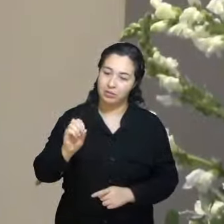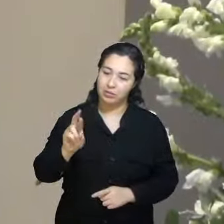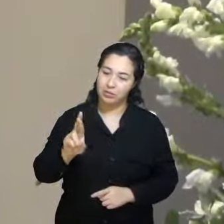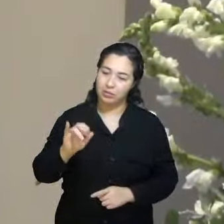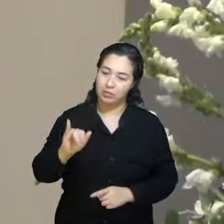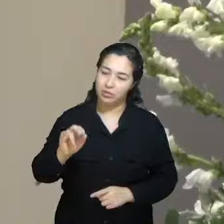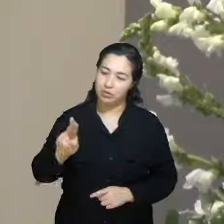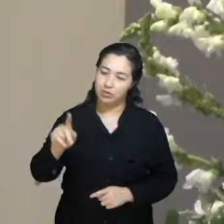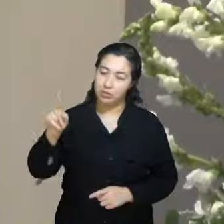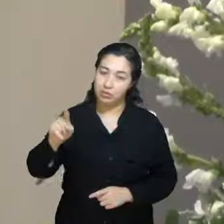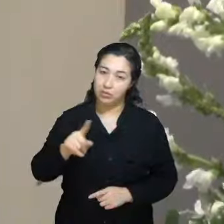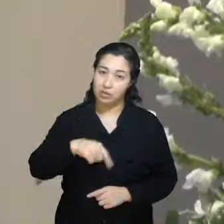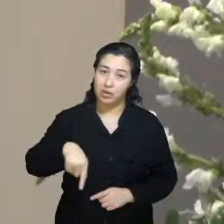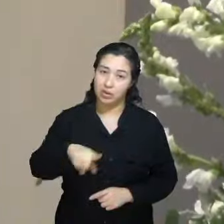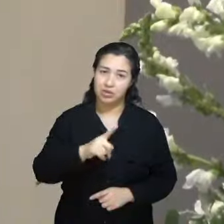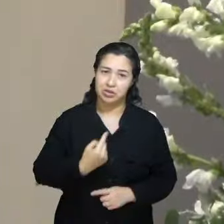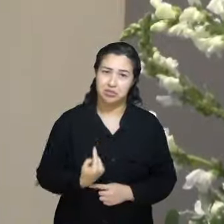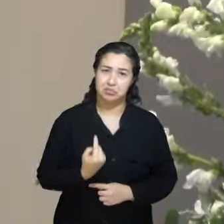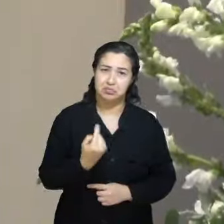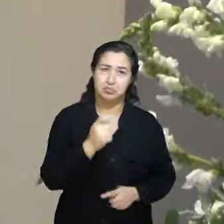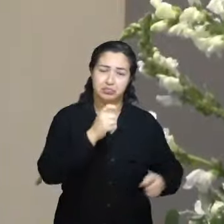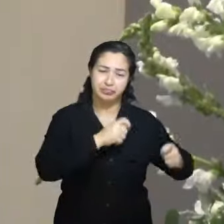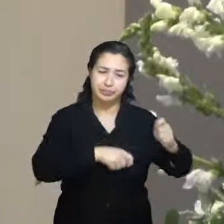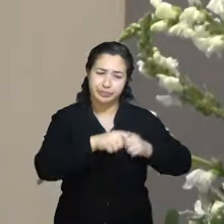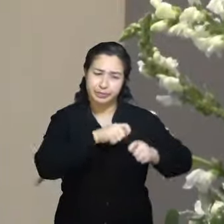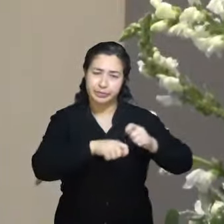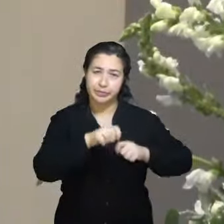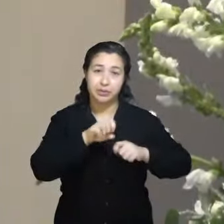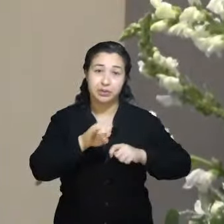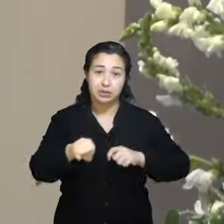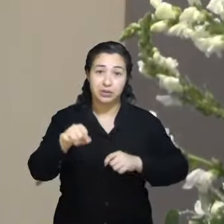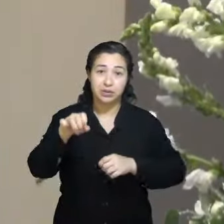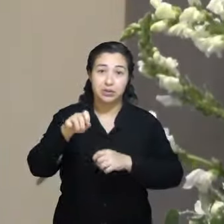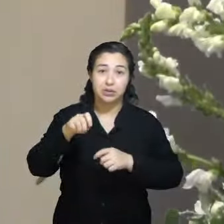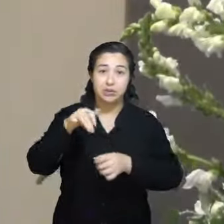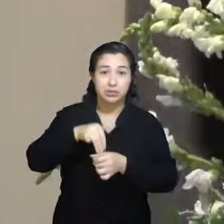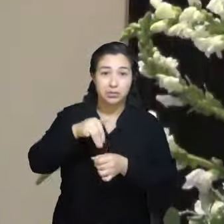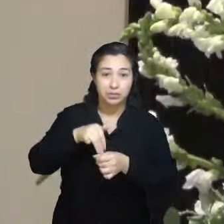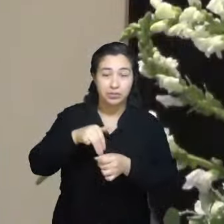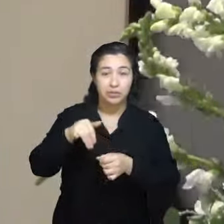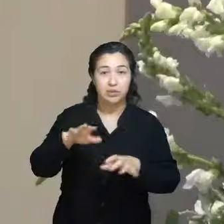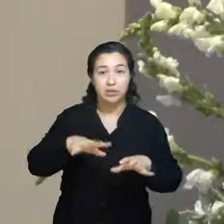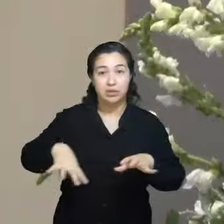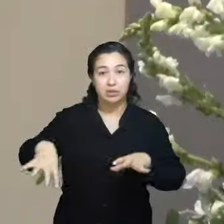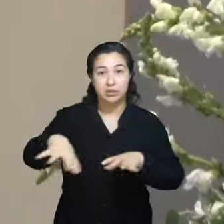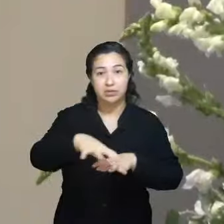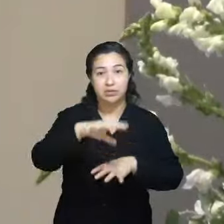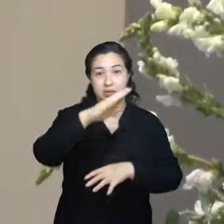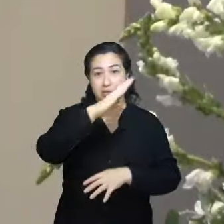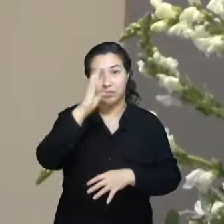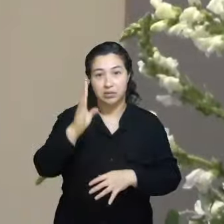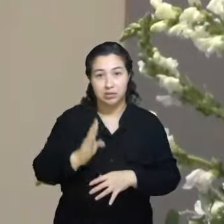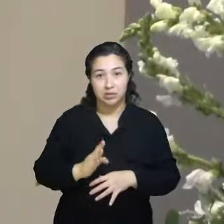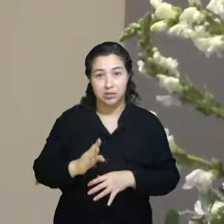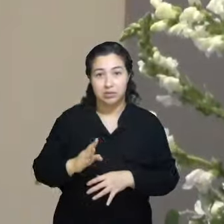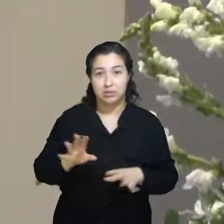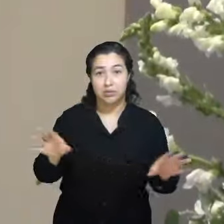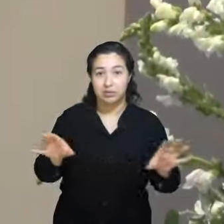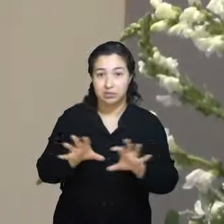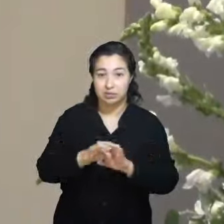individualismo se as soluções intermunicipais regionais e nacionais não se realizam no plano prático